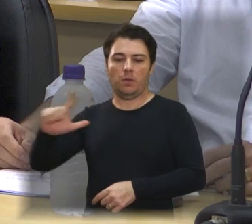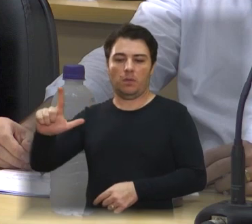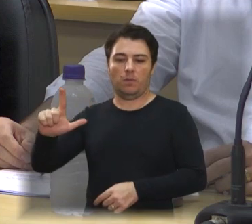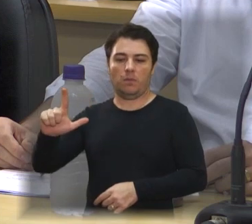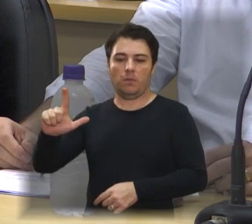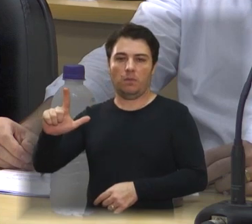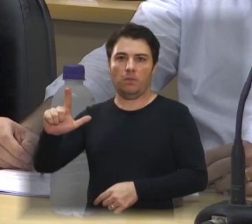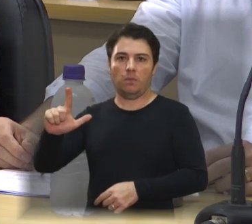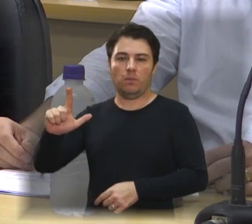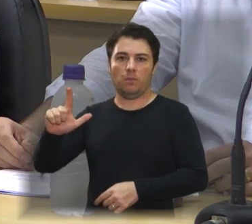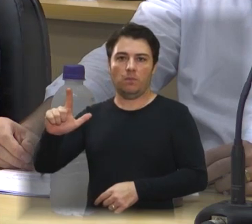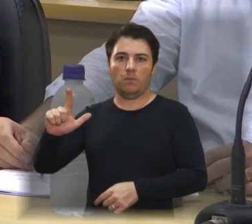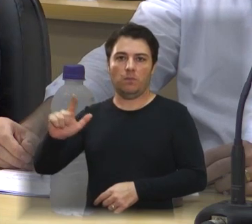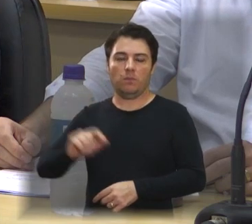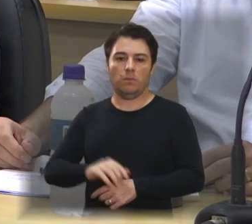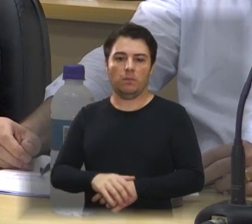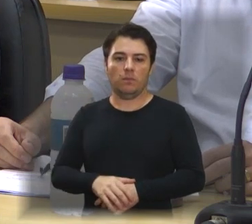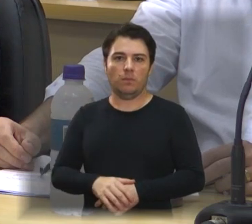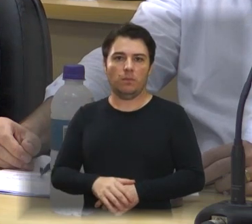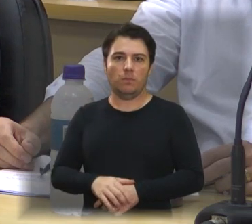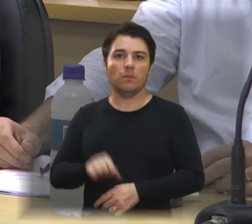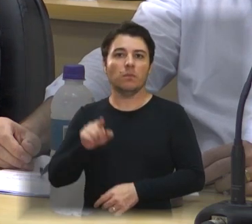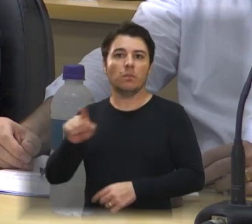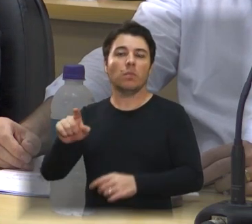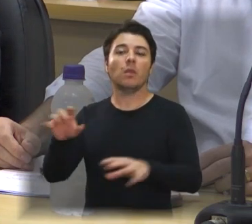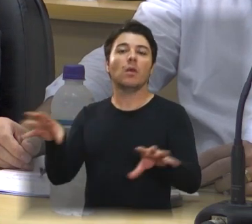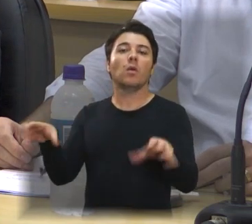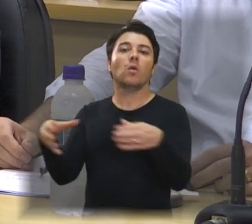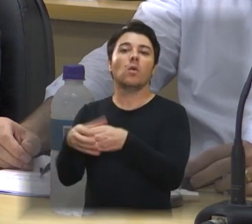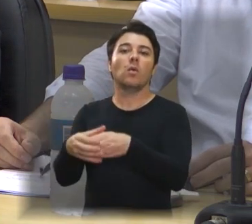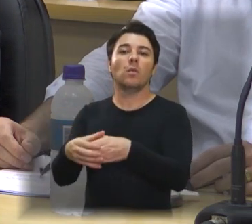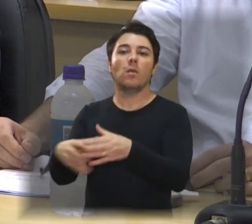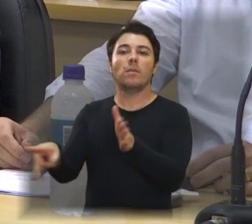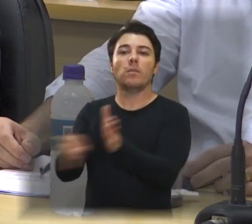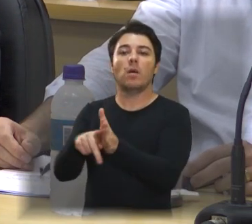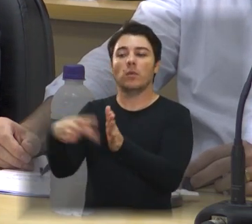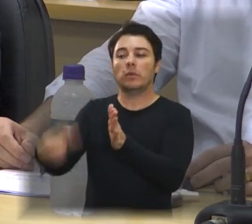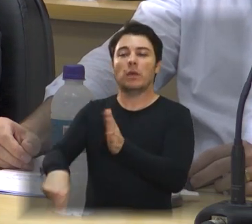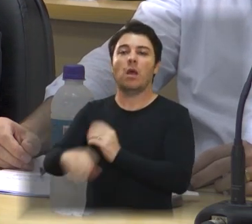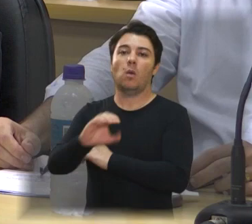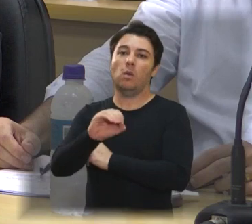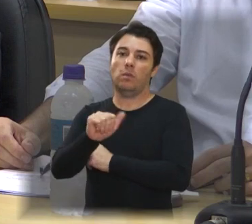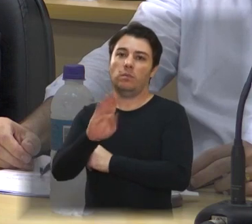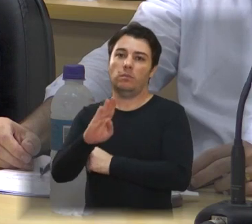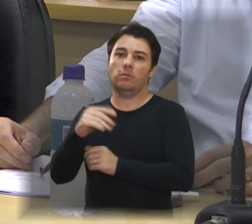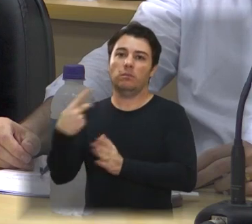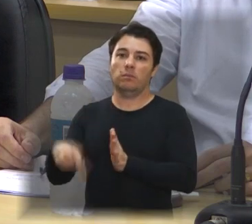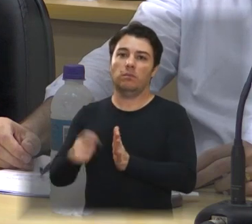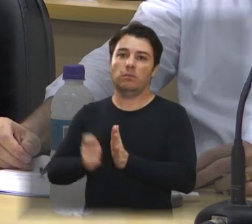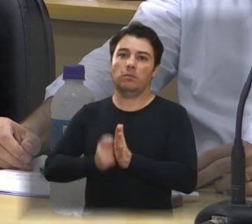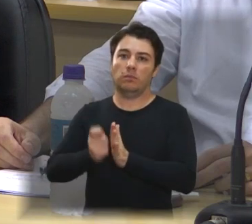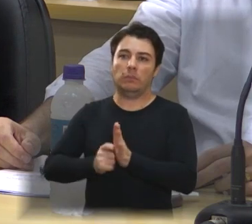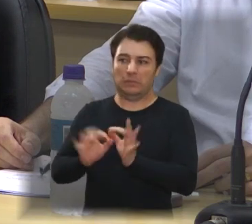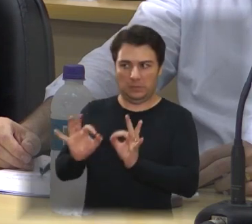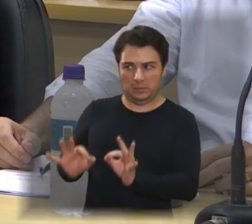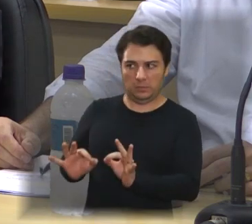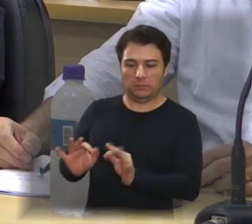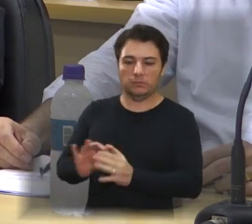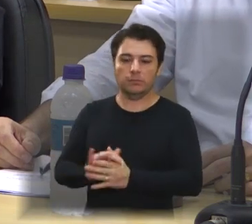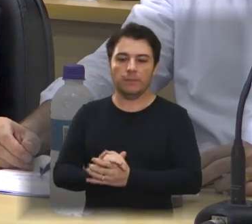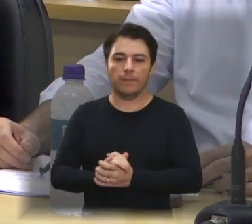Pereira Raul gel é que fazem parte da comissão dos direitos do consumidor da OAB de Araraquara É isso